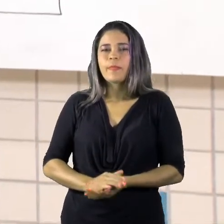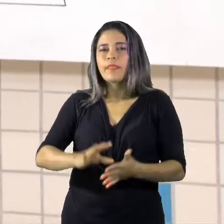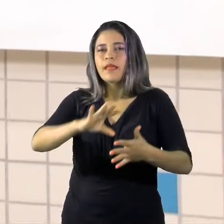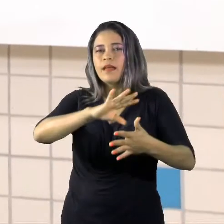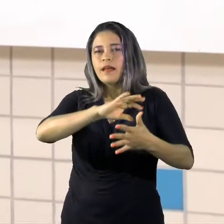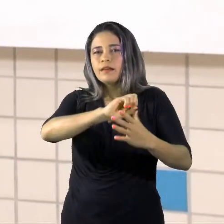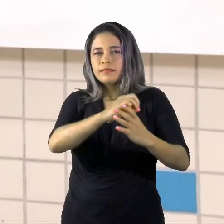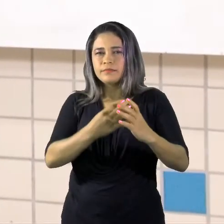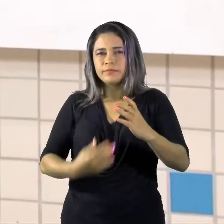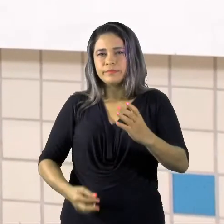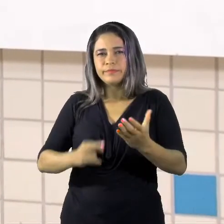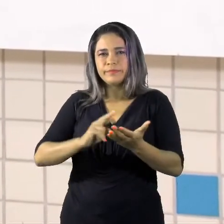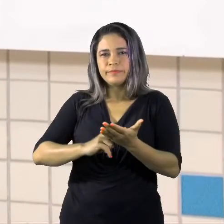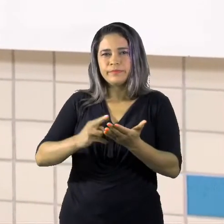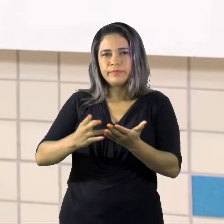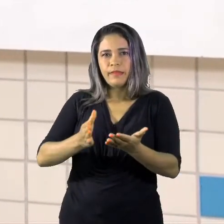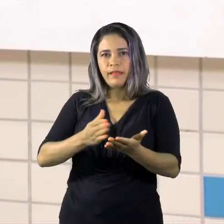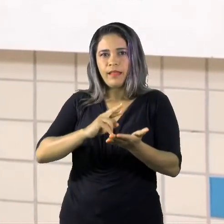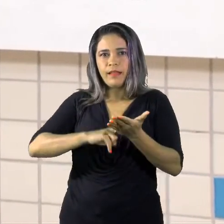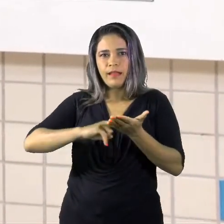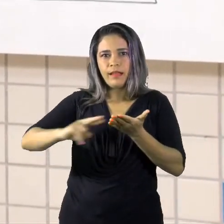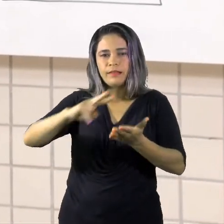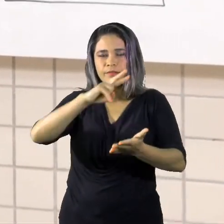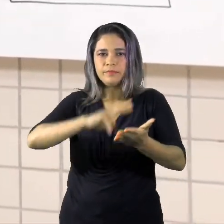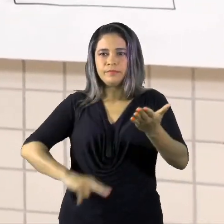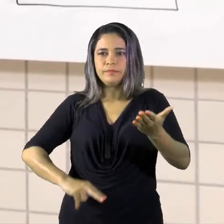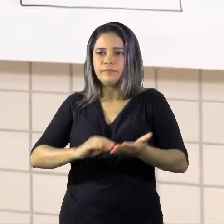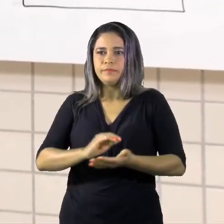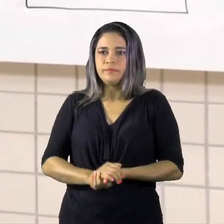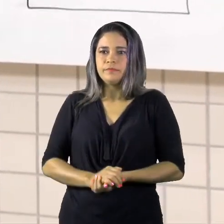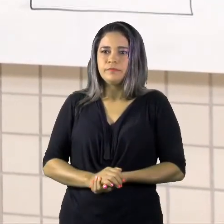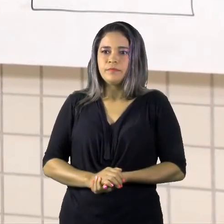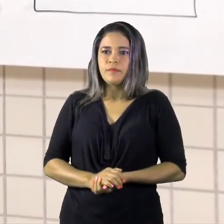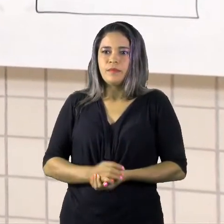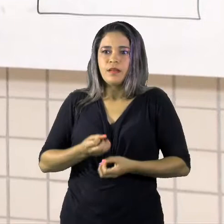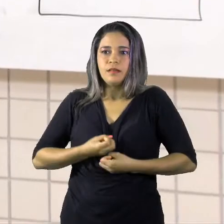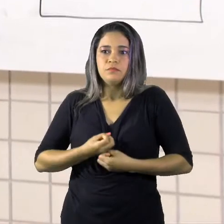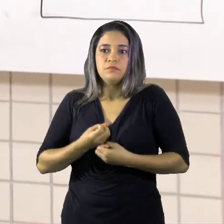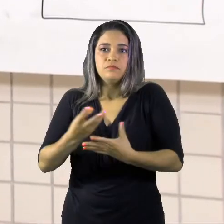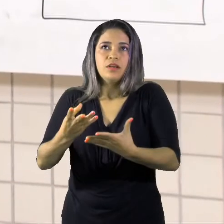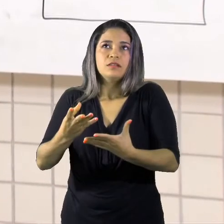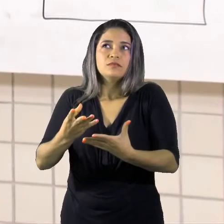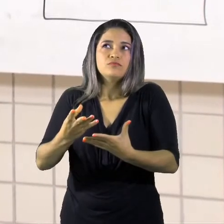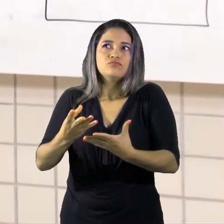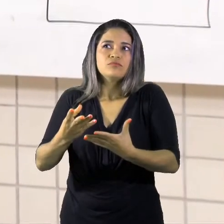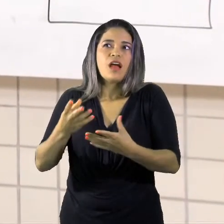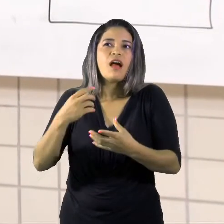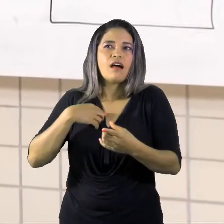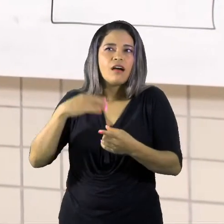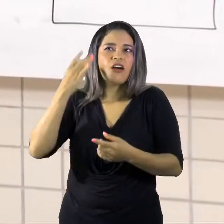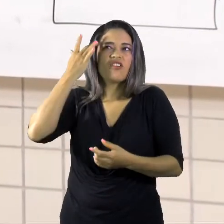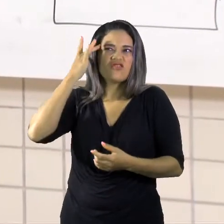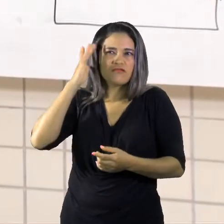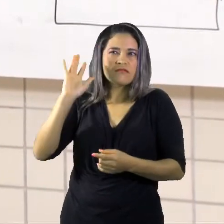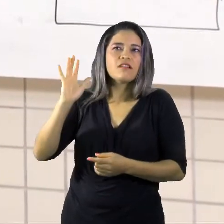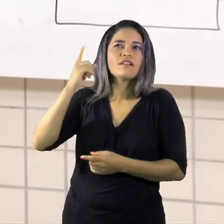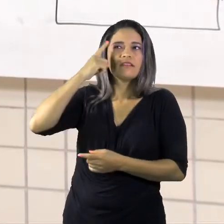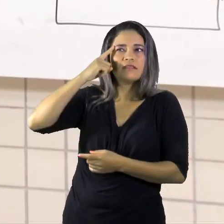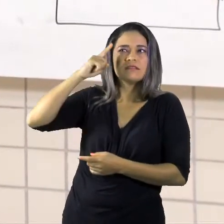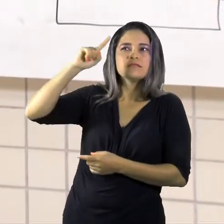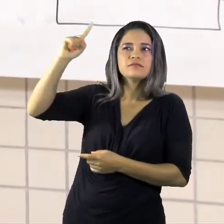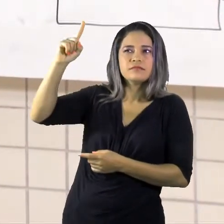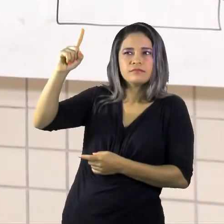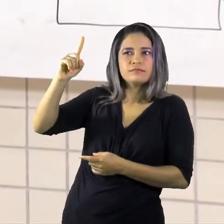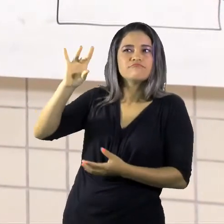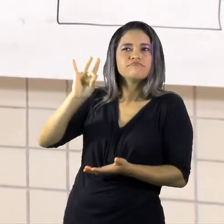do leitor. Observem. Expõe e defende uma ideia. A ideia, o ponto de vista que o leitor tem em relação